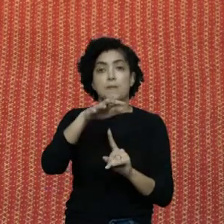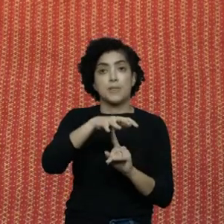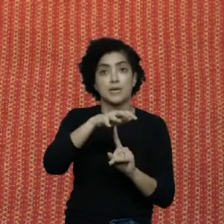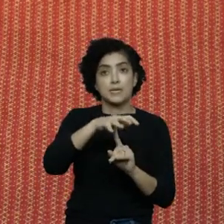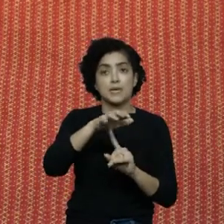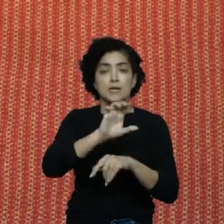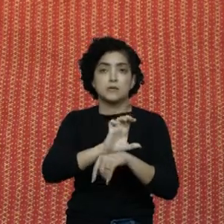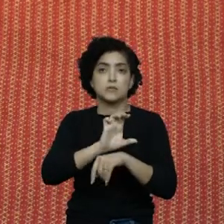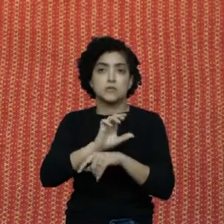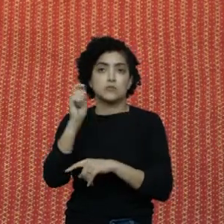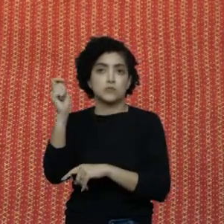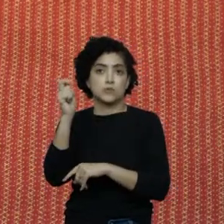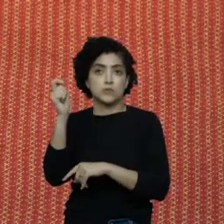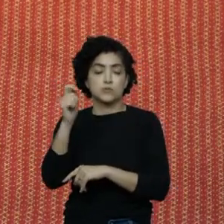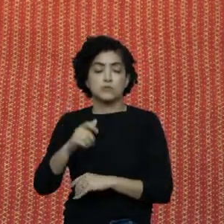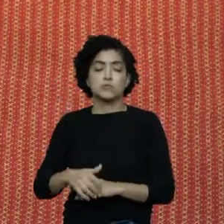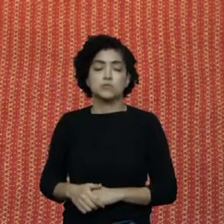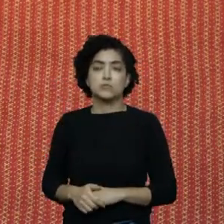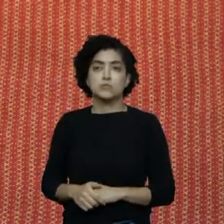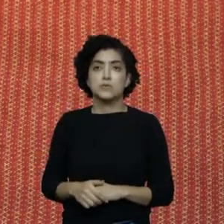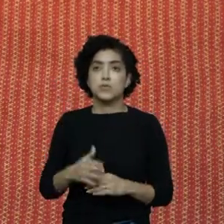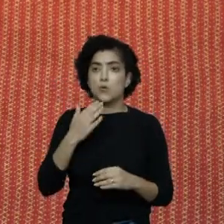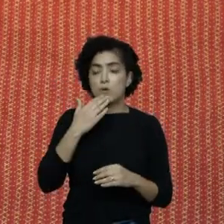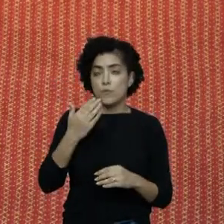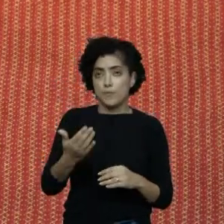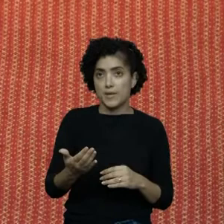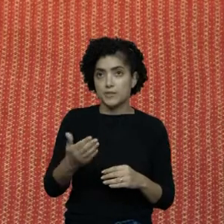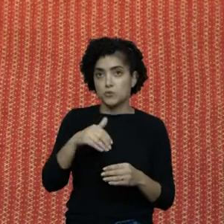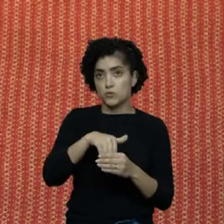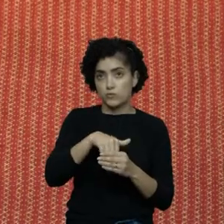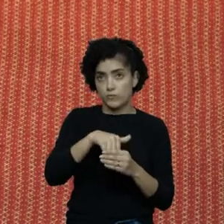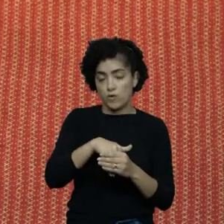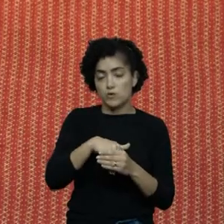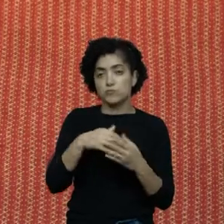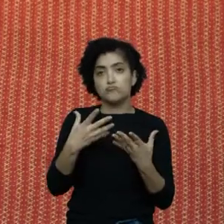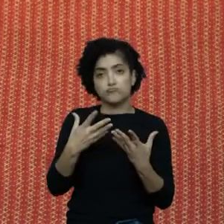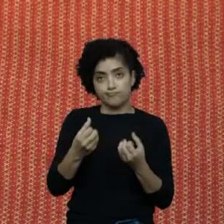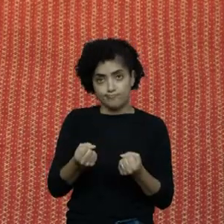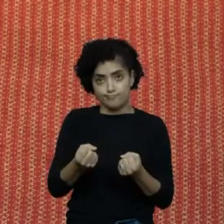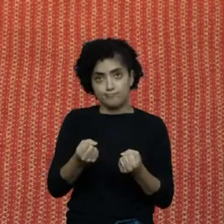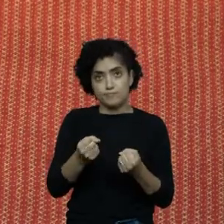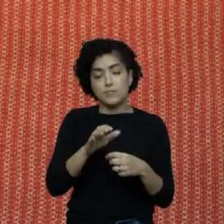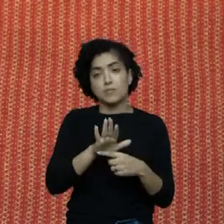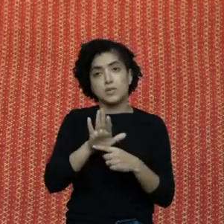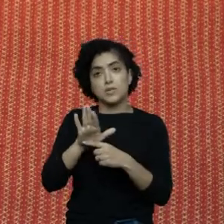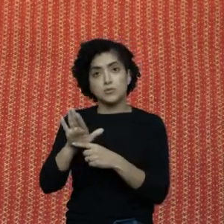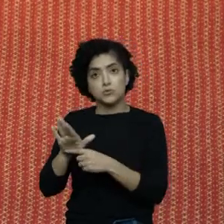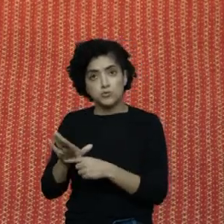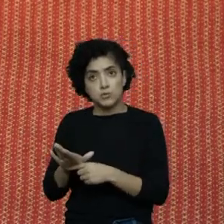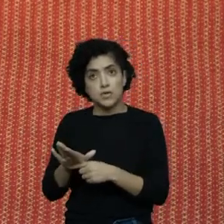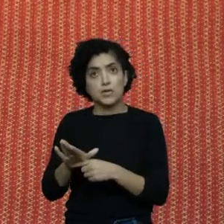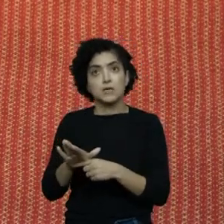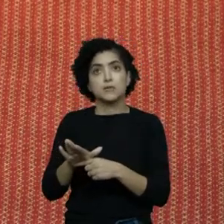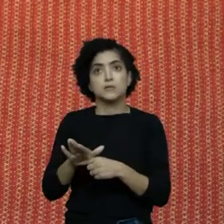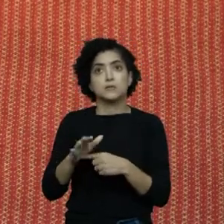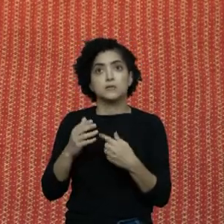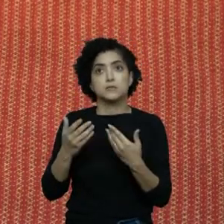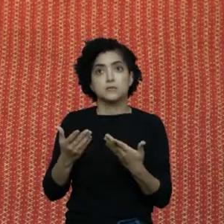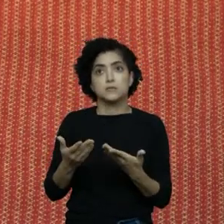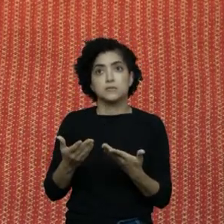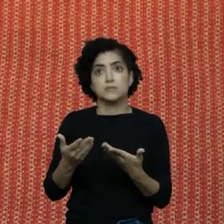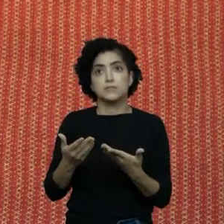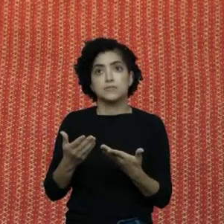e Rio Grande do Sul então eu peço Claro o voto favorável para iniciar a nossa cadeia produtiva do leite